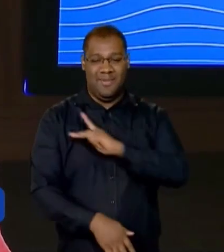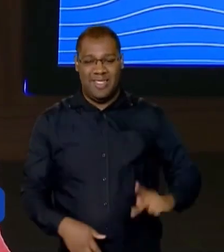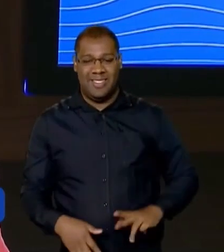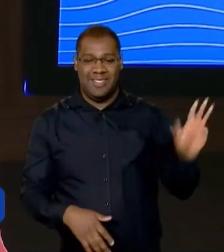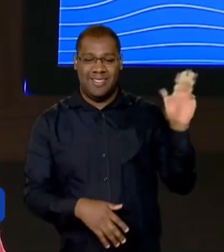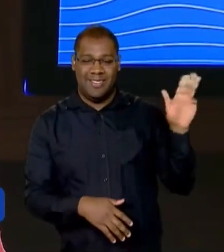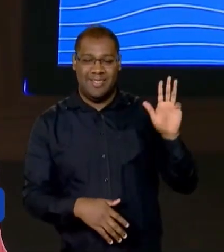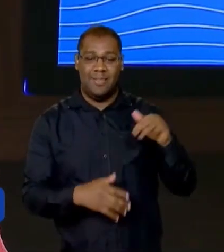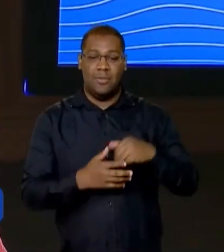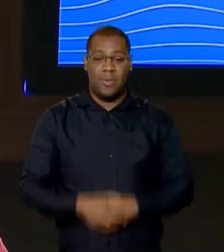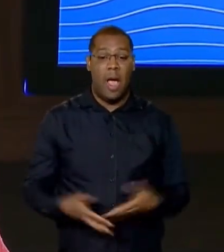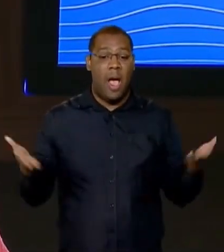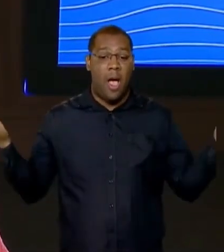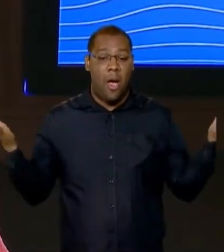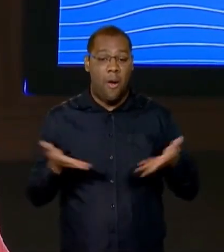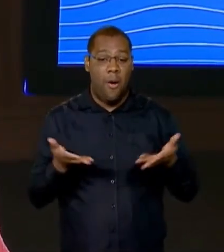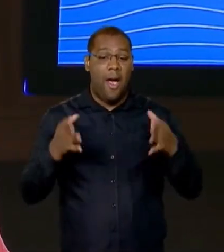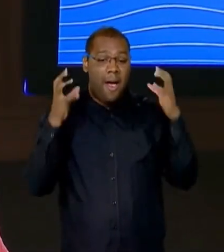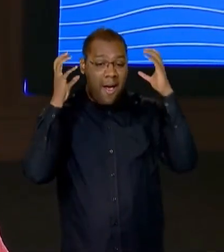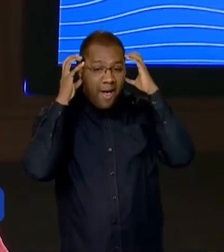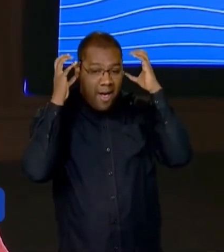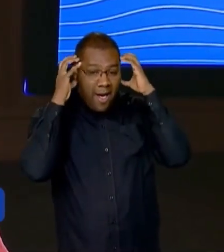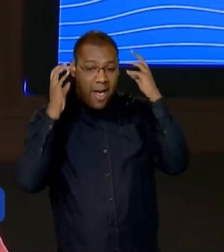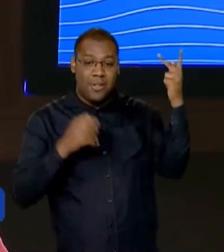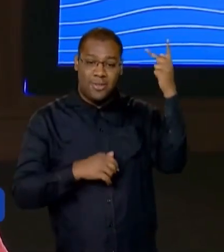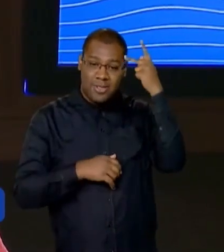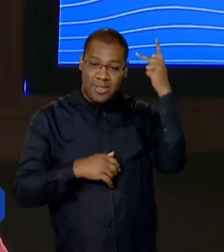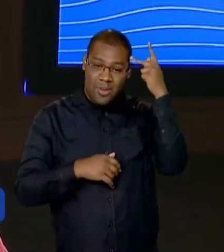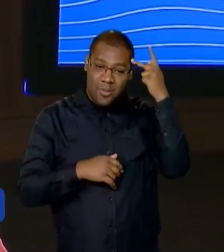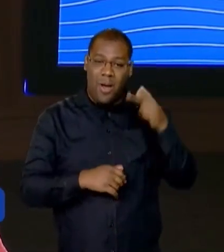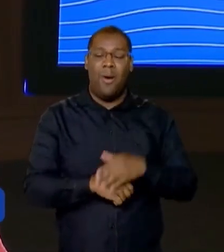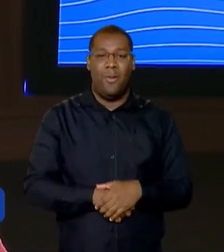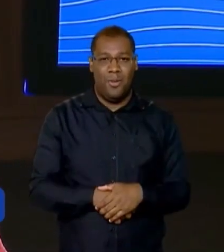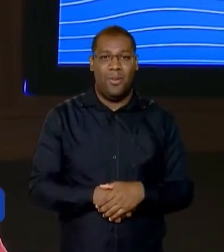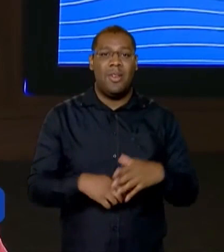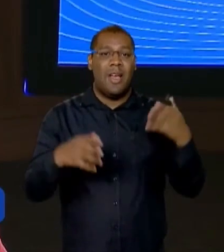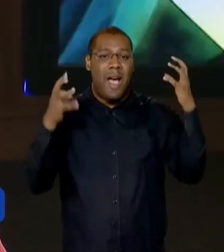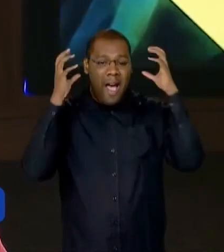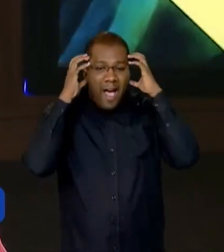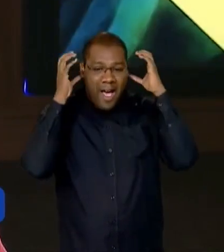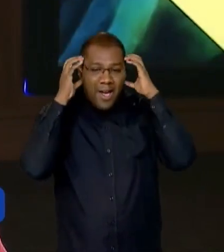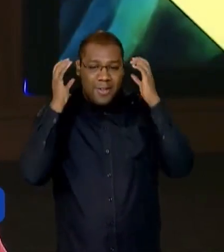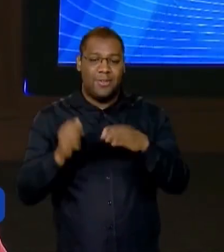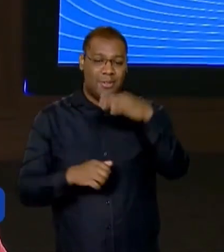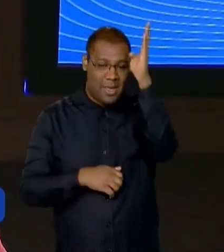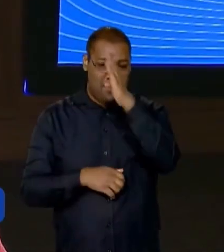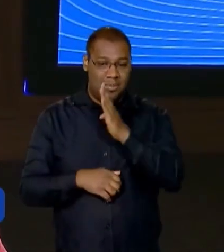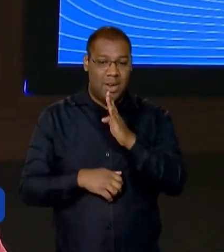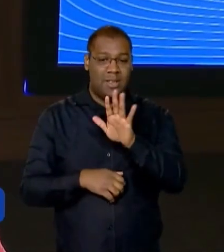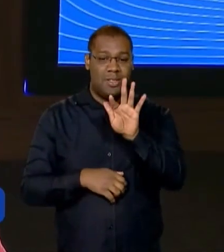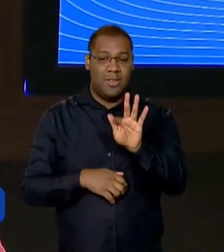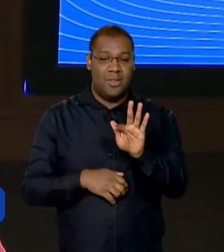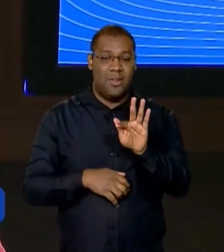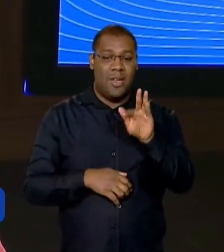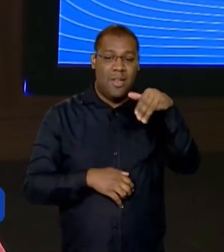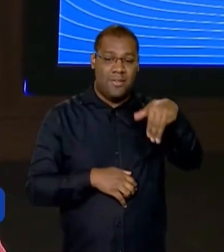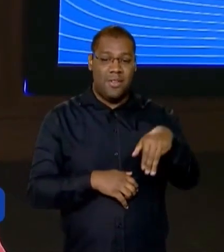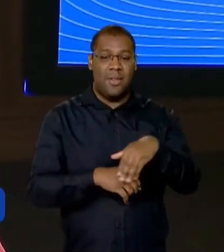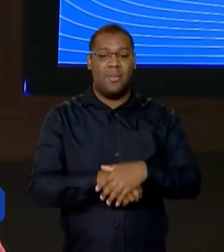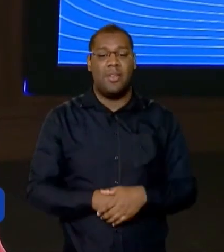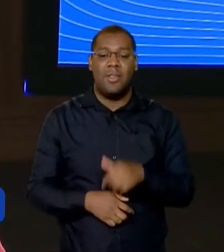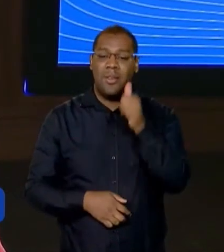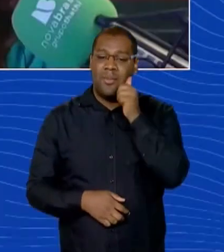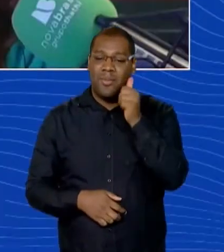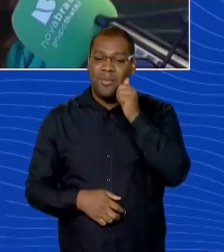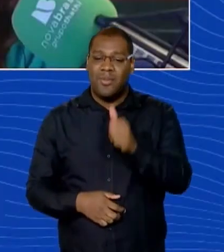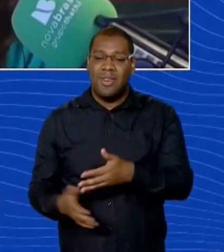Presidente Vamos a São Paulo Então vamos aos estúdios da Nova Brasil FM Quem tá lá com a gente é a Michele trombelli Oi Michele bom